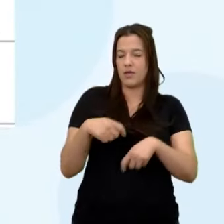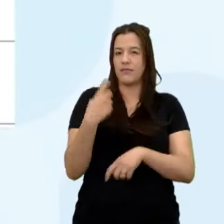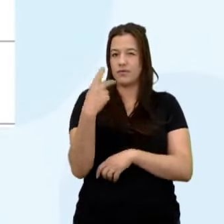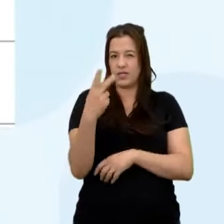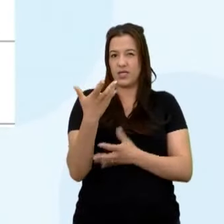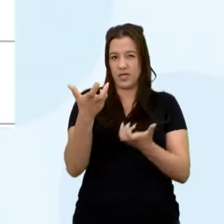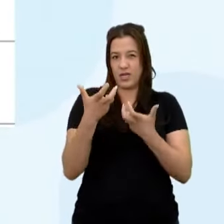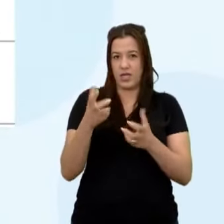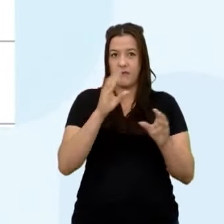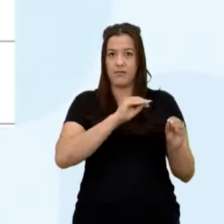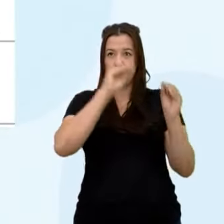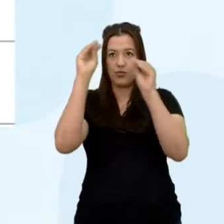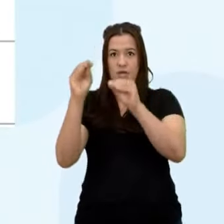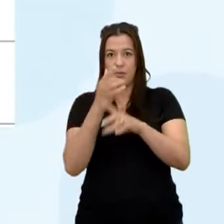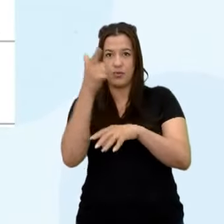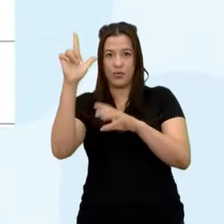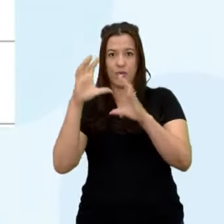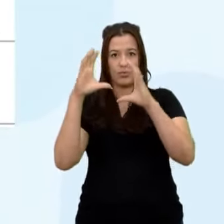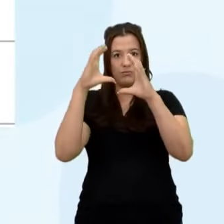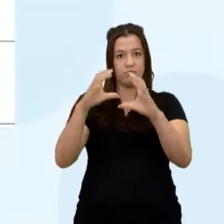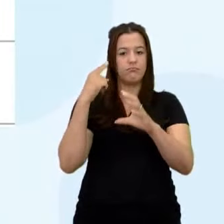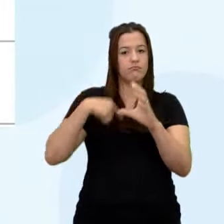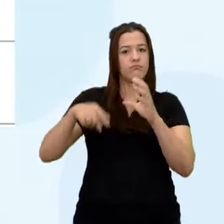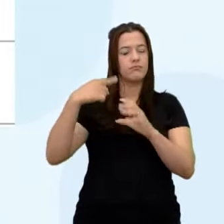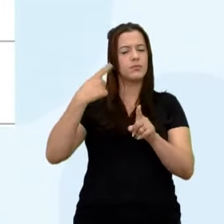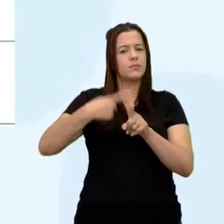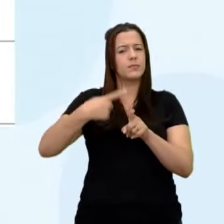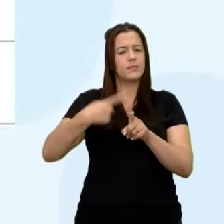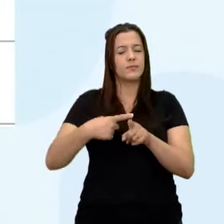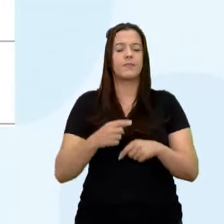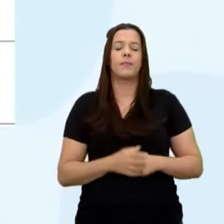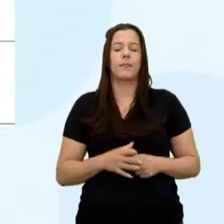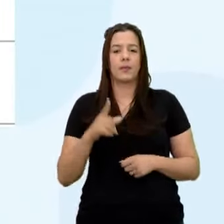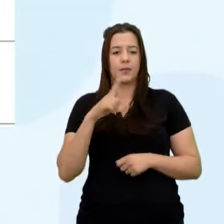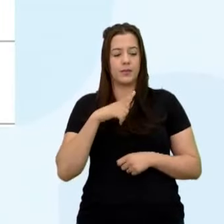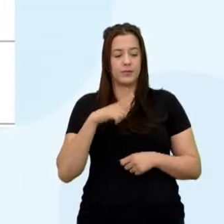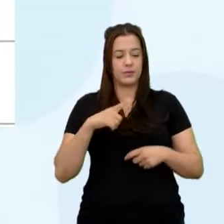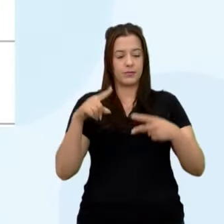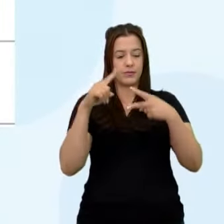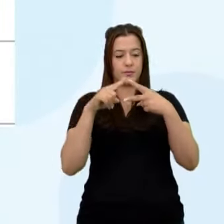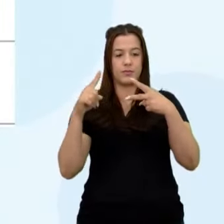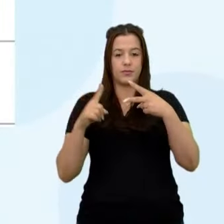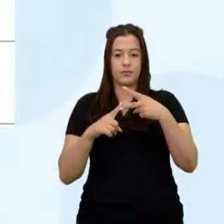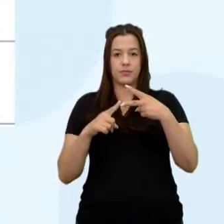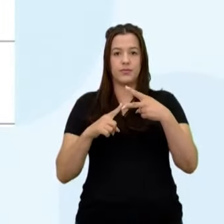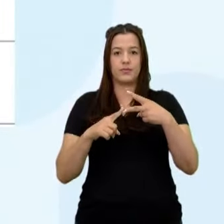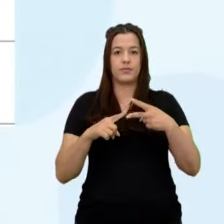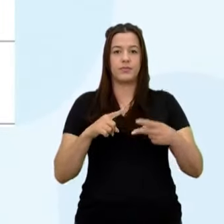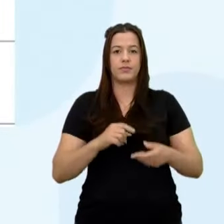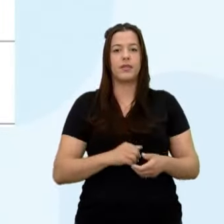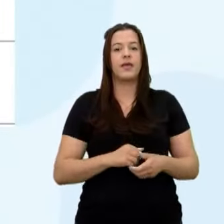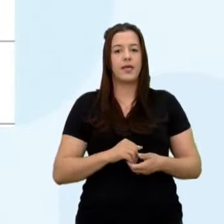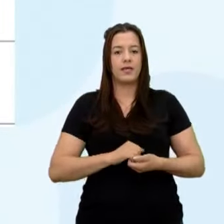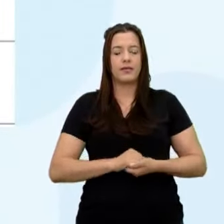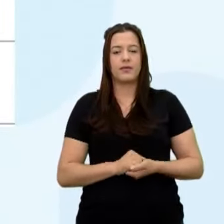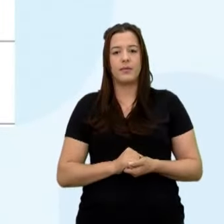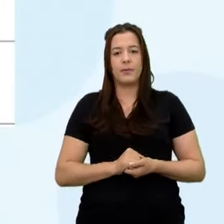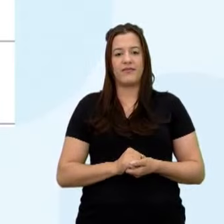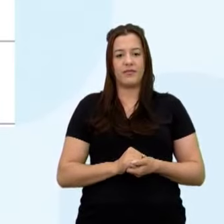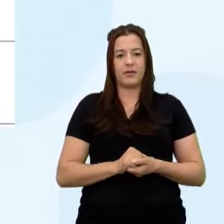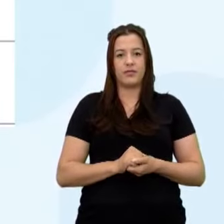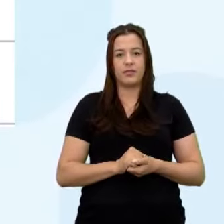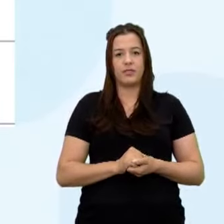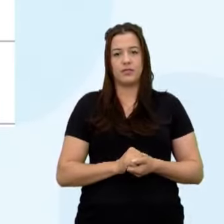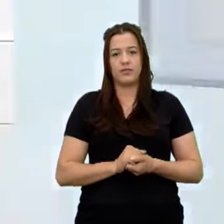você gostaria de viver em outro planeta? Por quê? Ok, então nós temos duas perguntinhas aí no chat para vocês. Elas estão em português e em inglês, porque